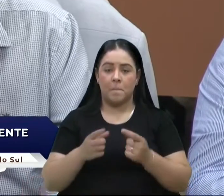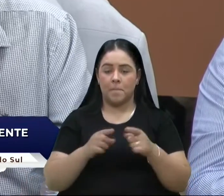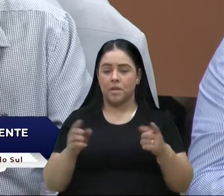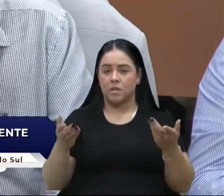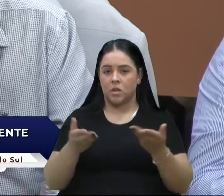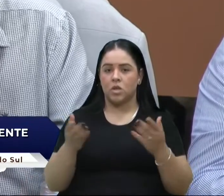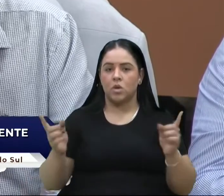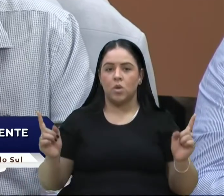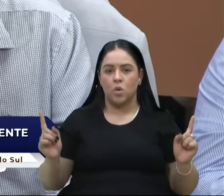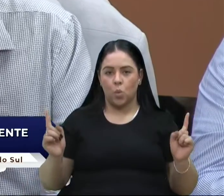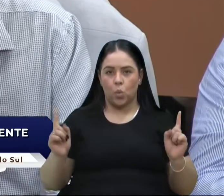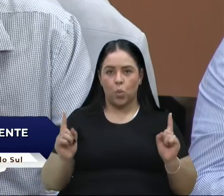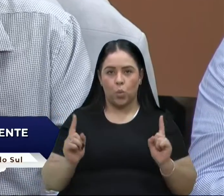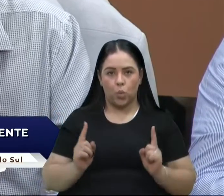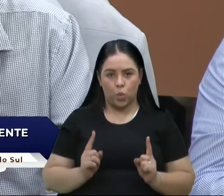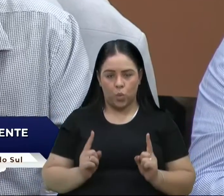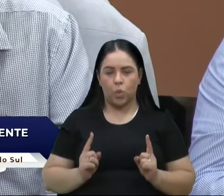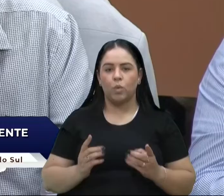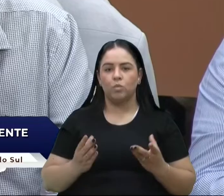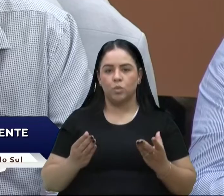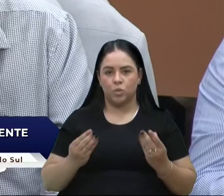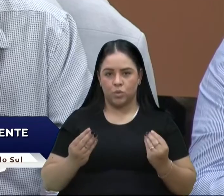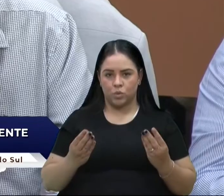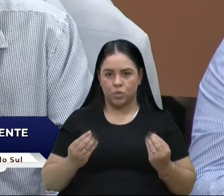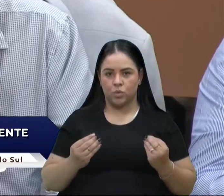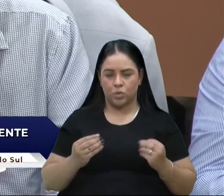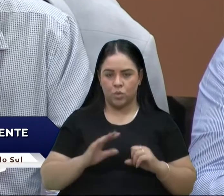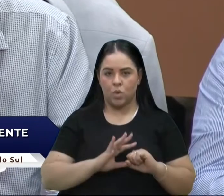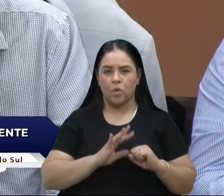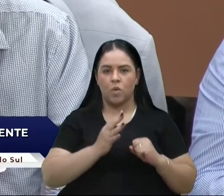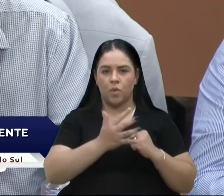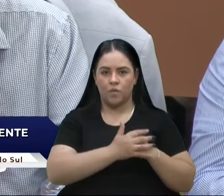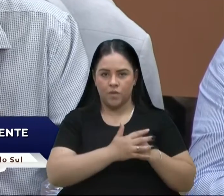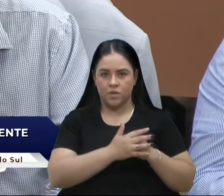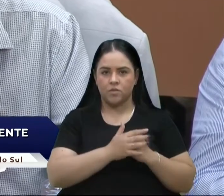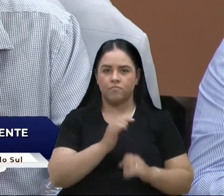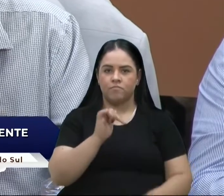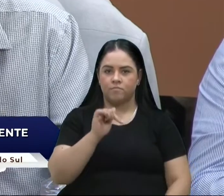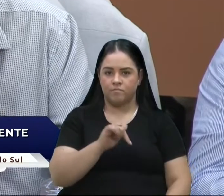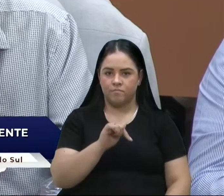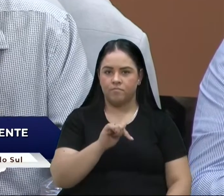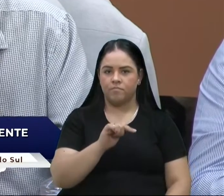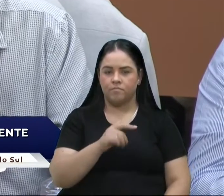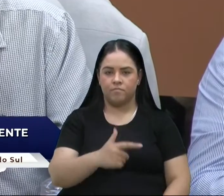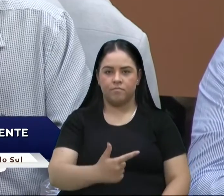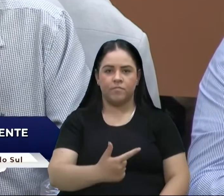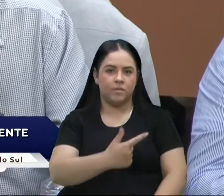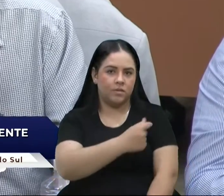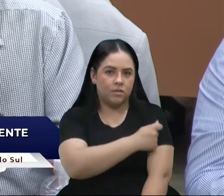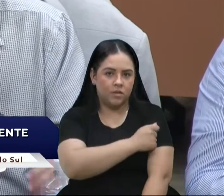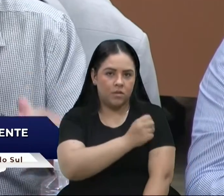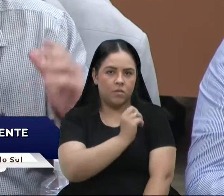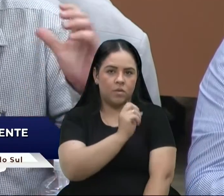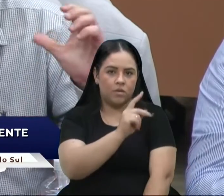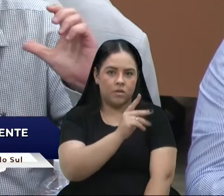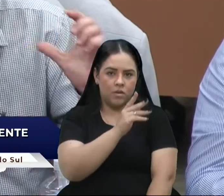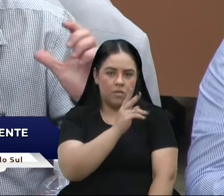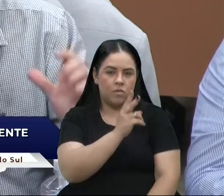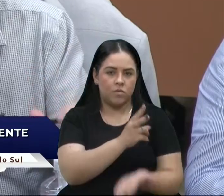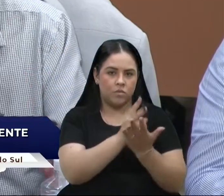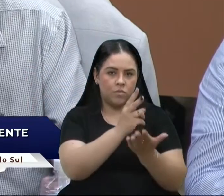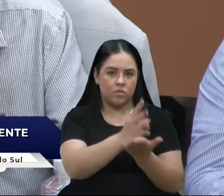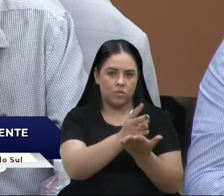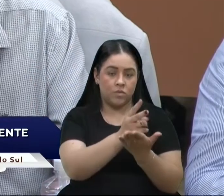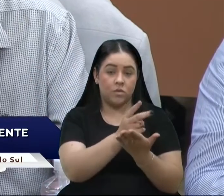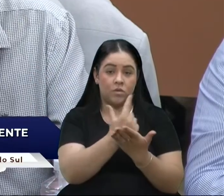Deus, está diminuindo bastante o Covid, graças à vacinação, né? Ainda estamos com